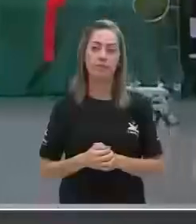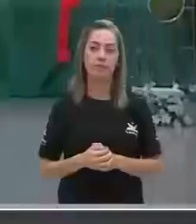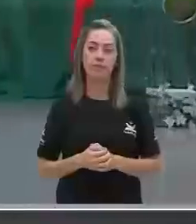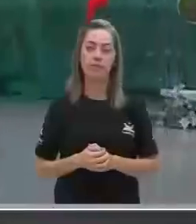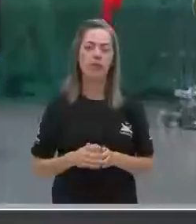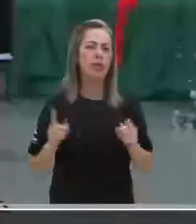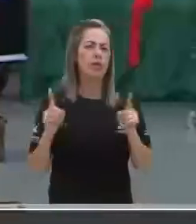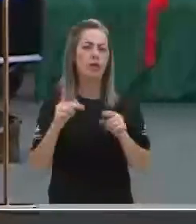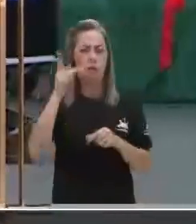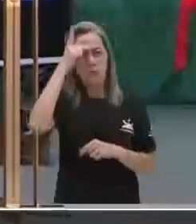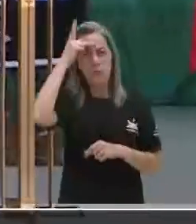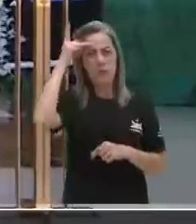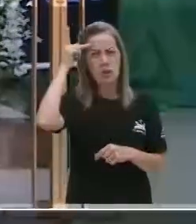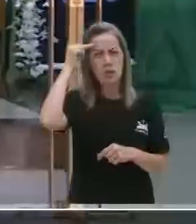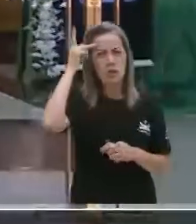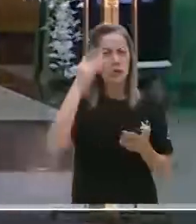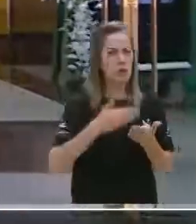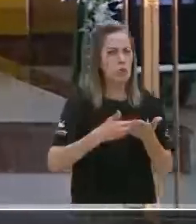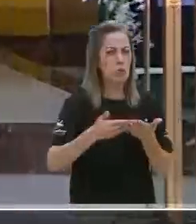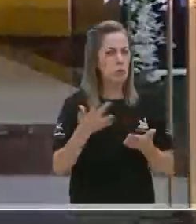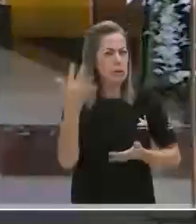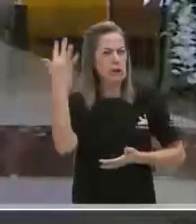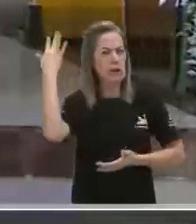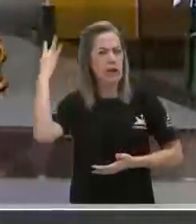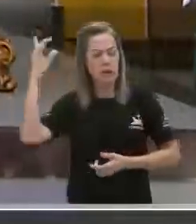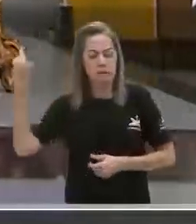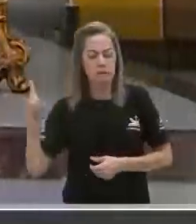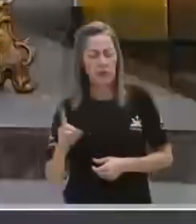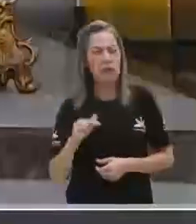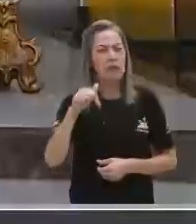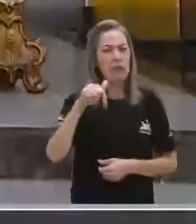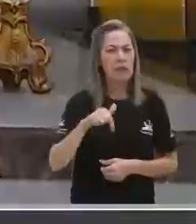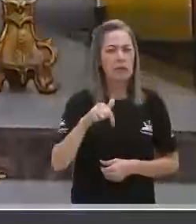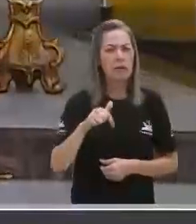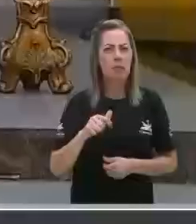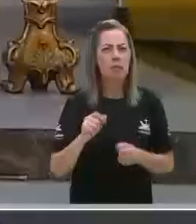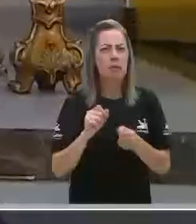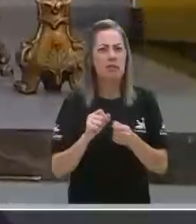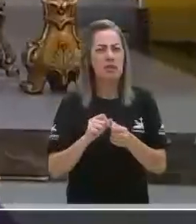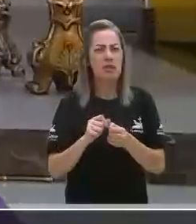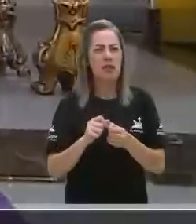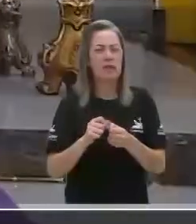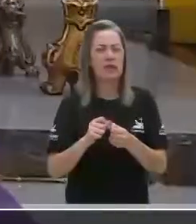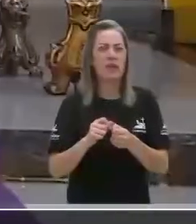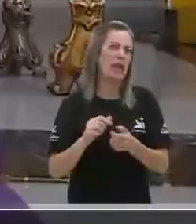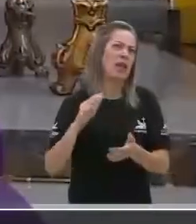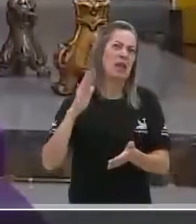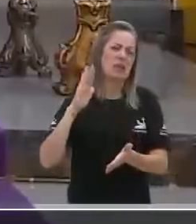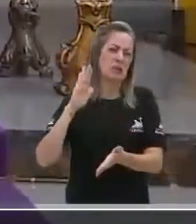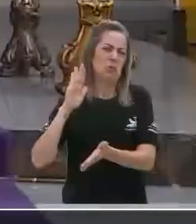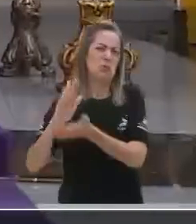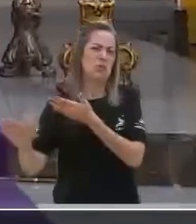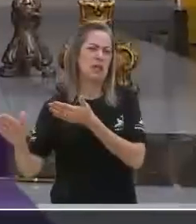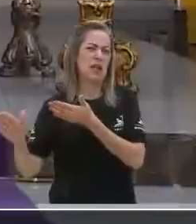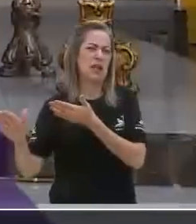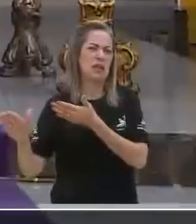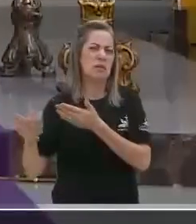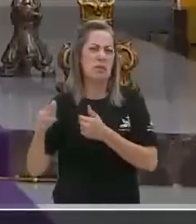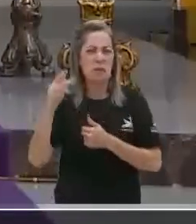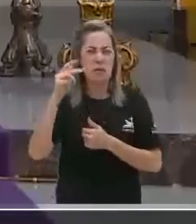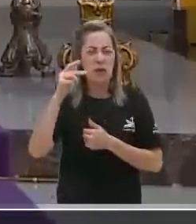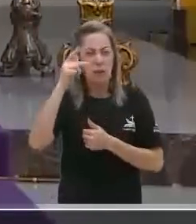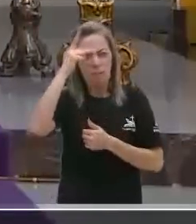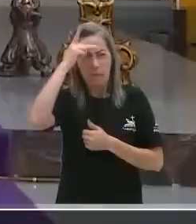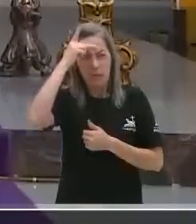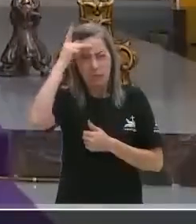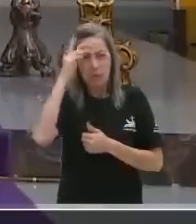que no princípio judaico viria para fazer uma rebelião e expulsar os